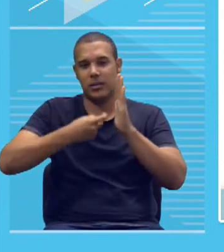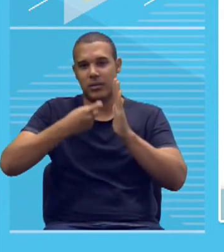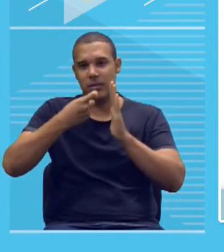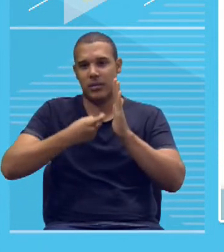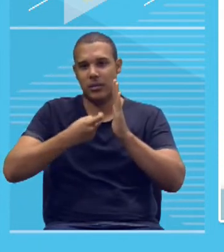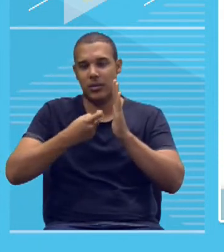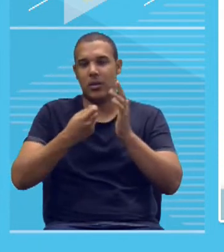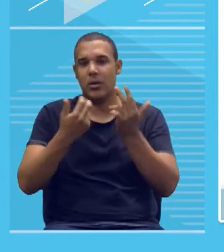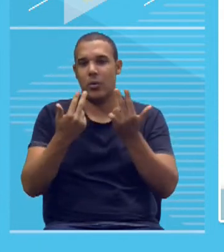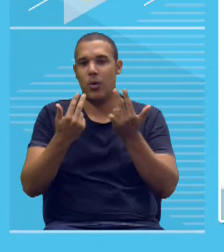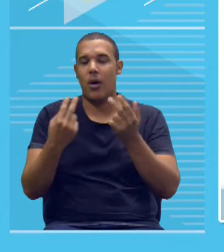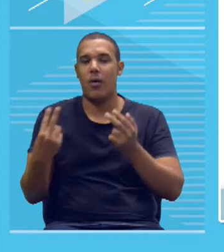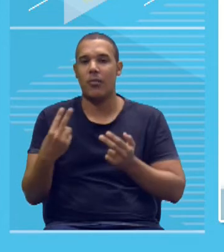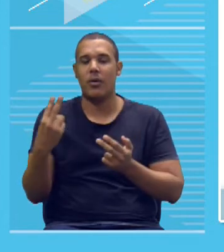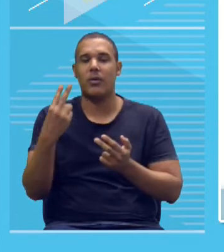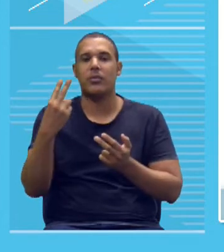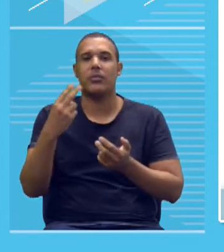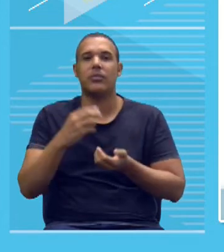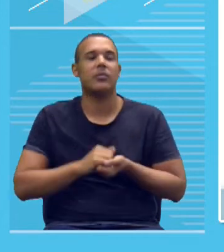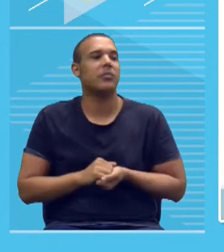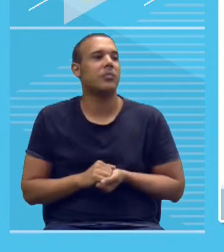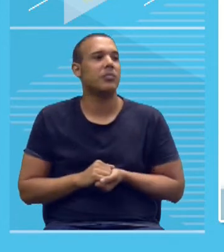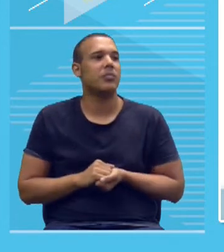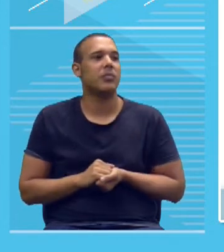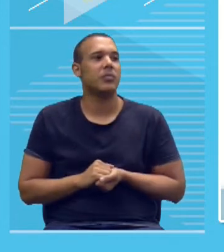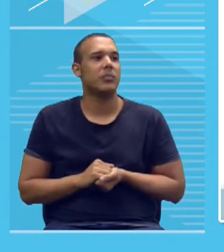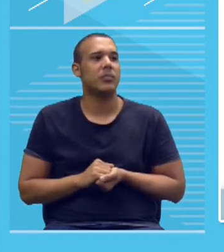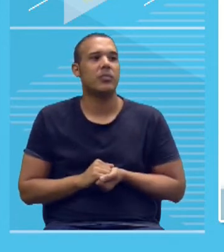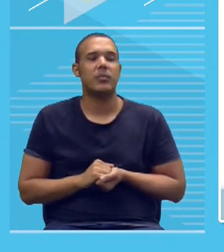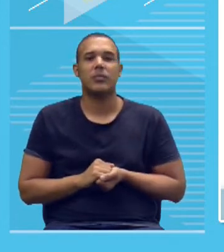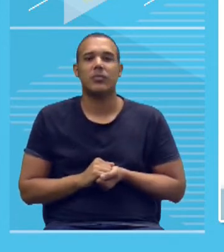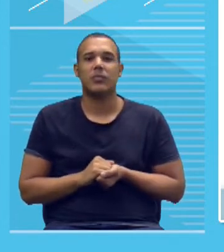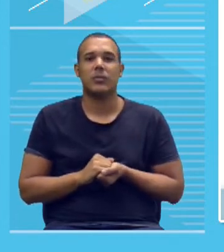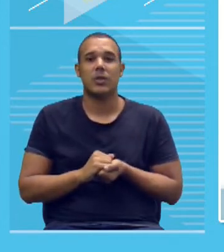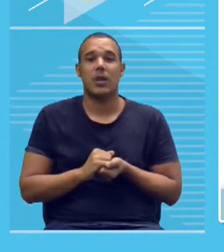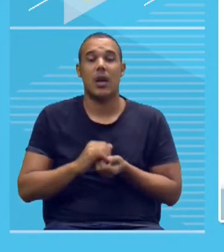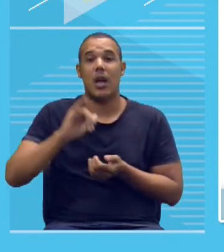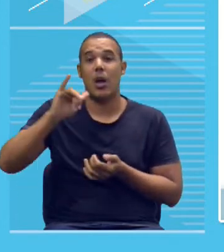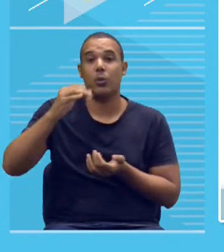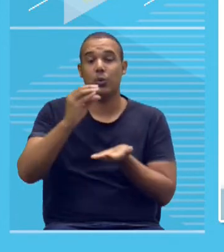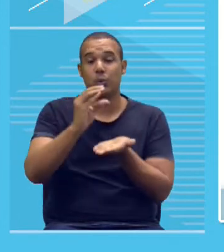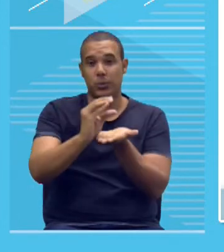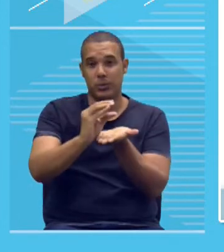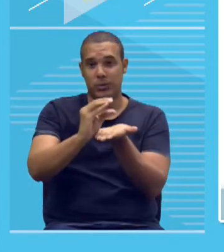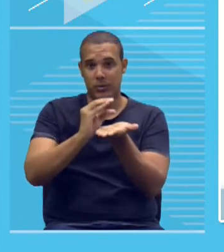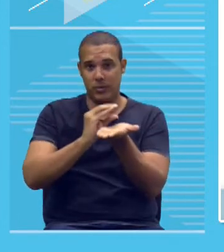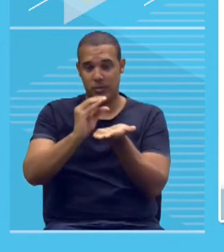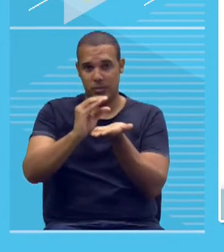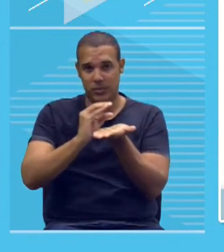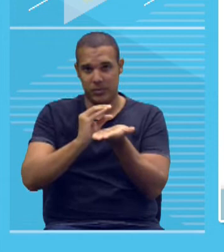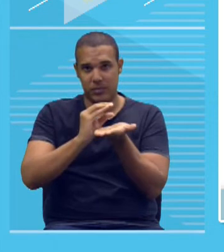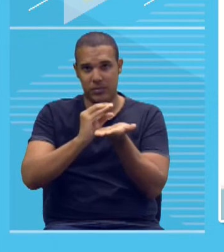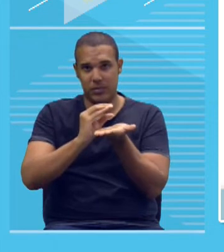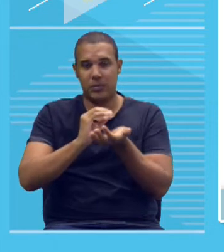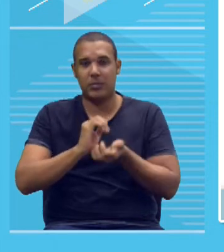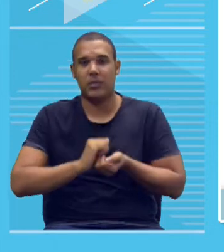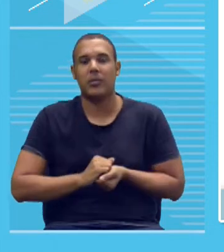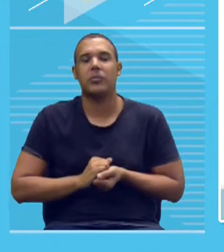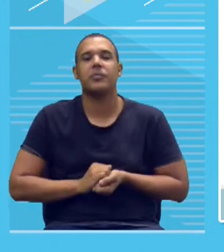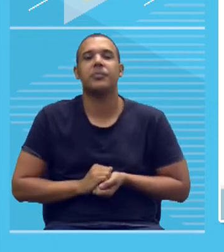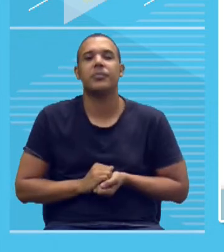do mesmo valor disse que rende o que que é Render para o céu juros é o que ele vai ganhar tá bom rende